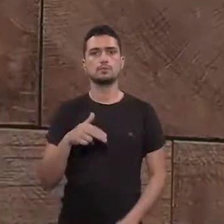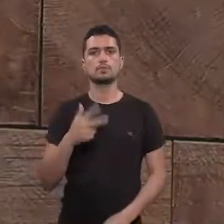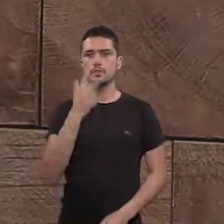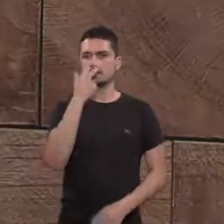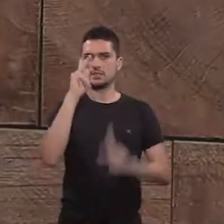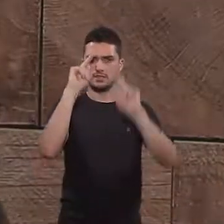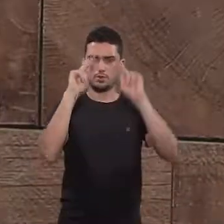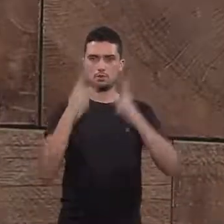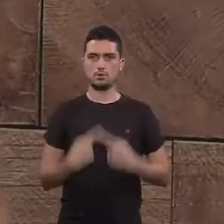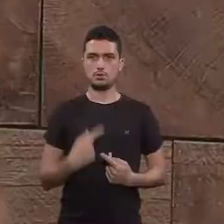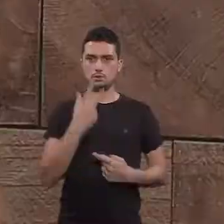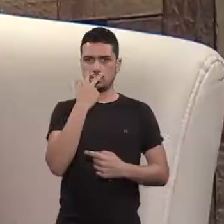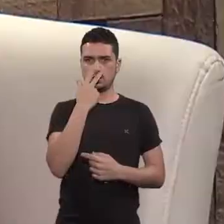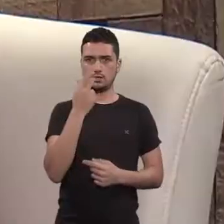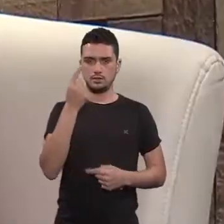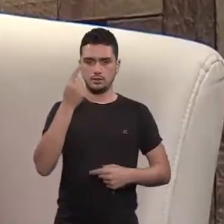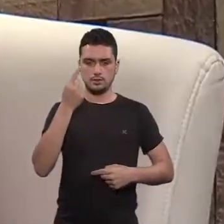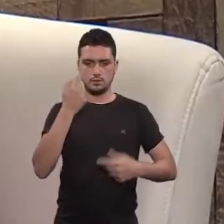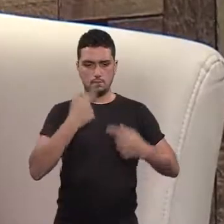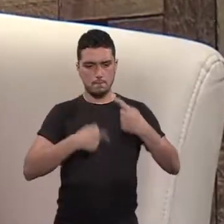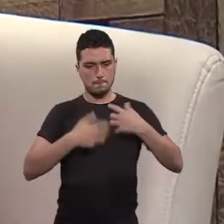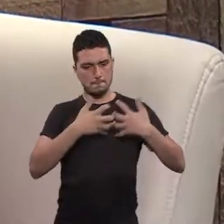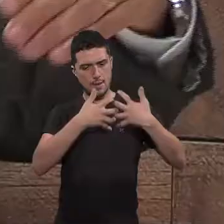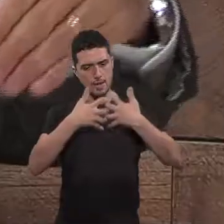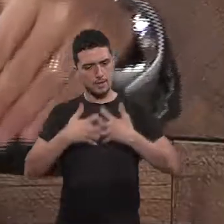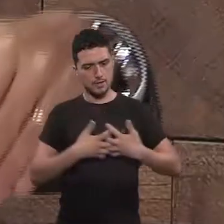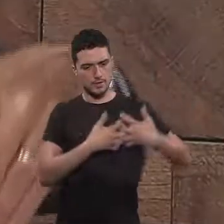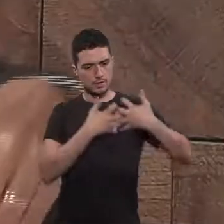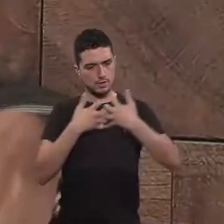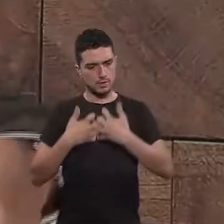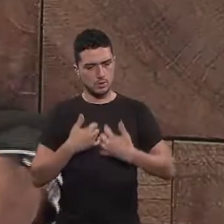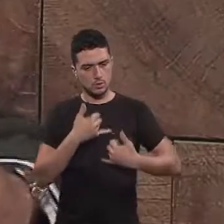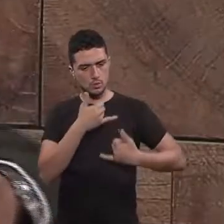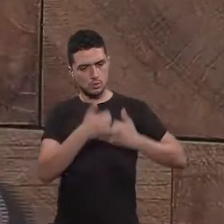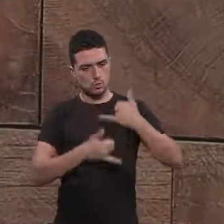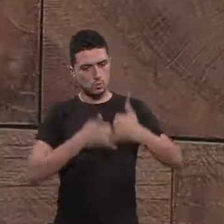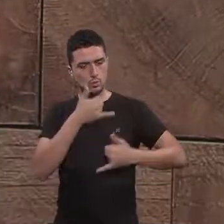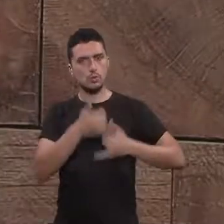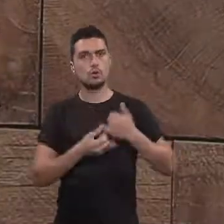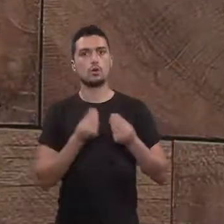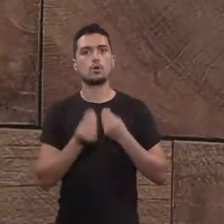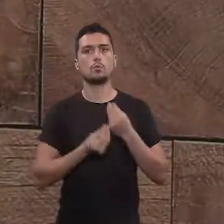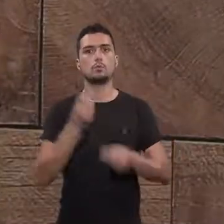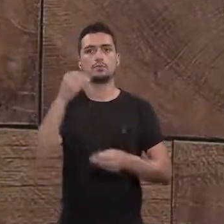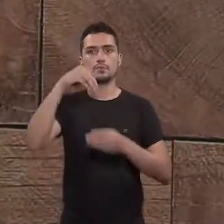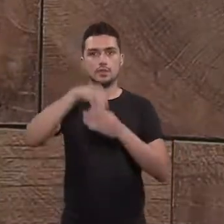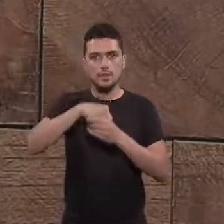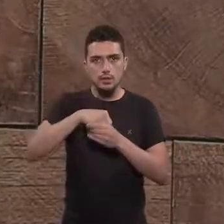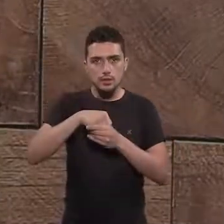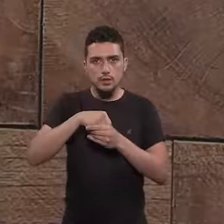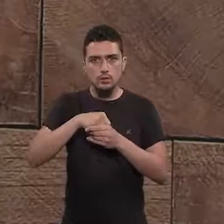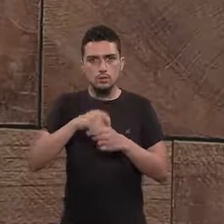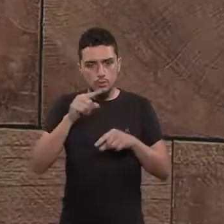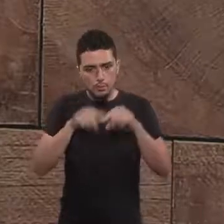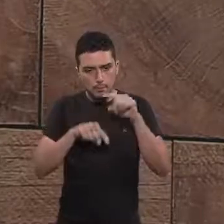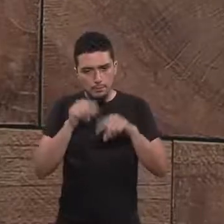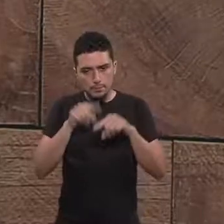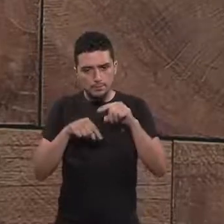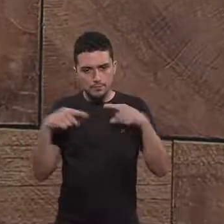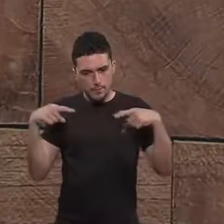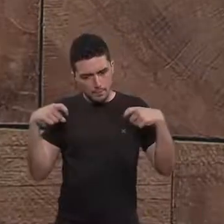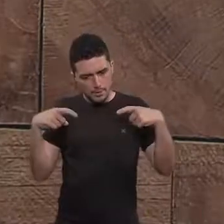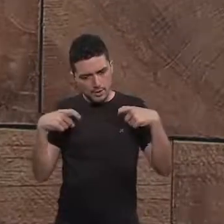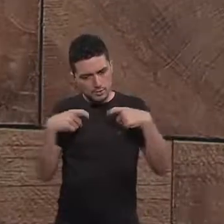uma máquina, é um relógio, quando nós descemos no âmago da matéria, ou seja, na física de